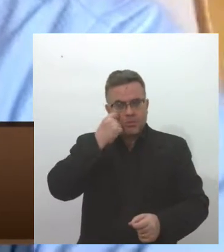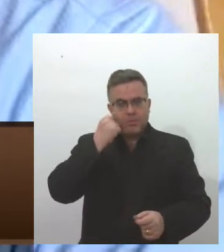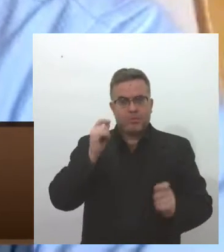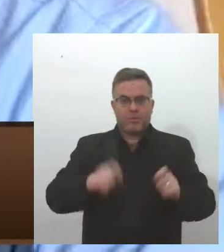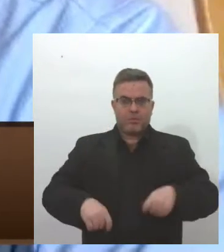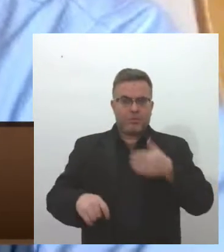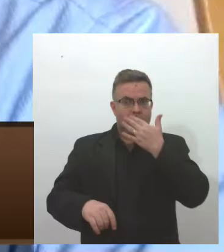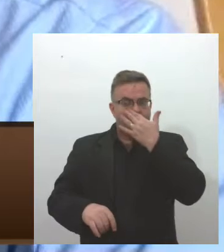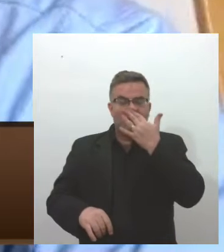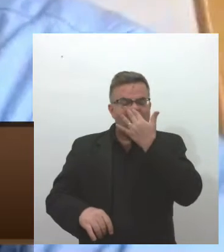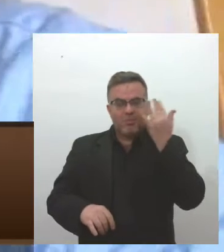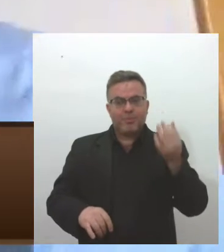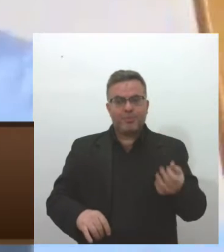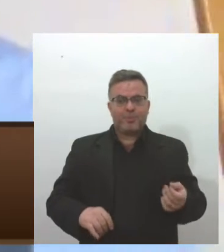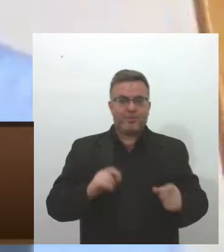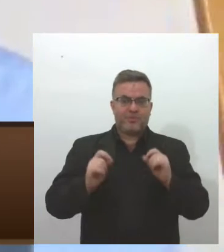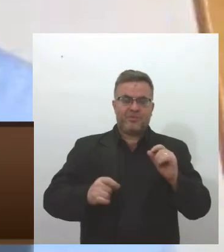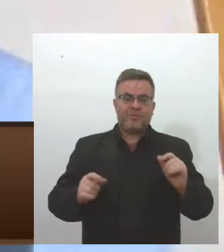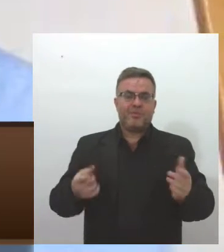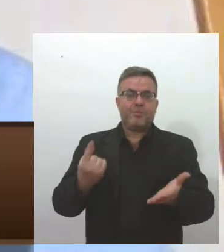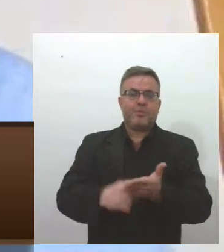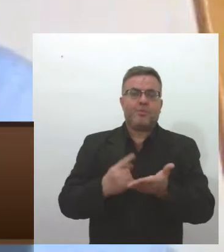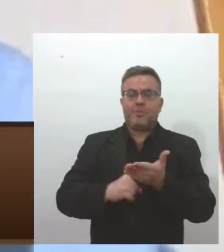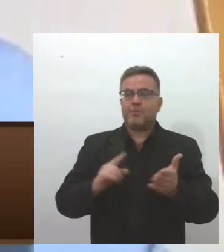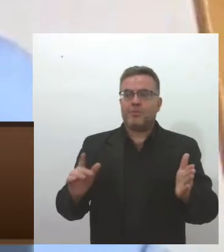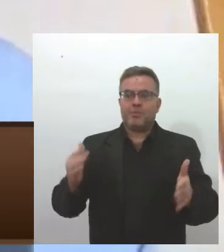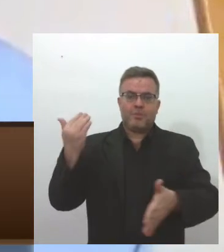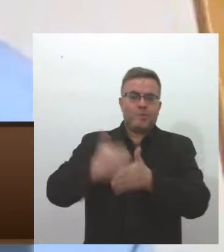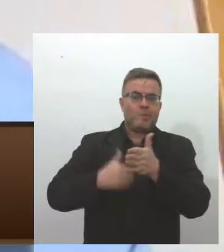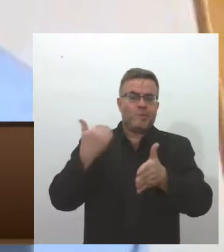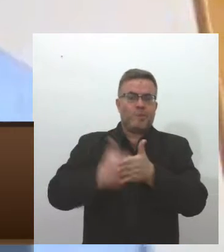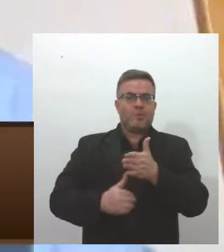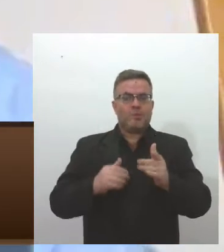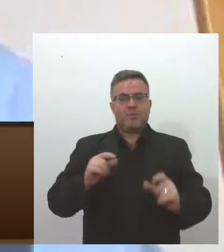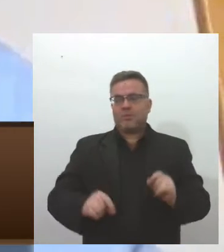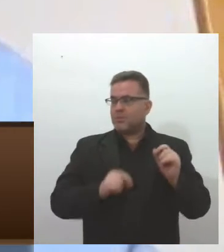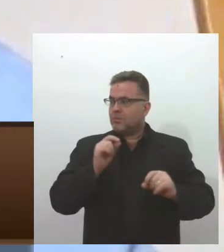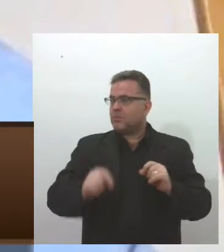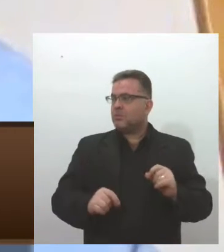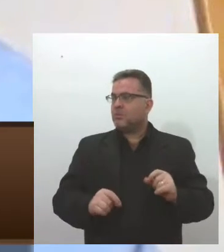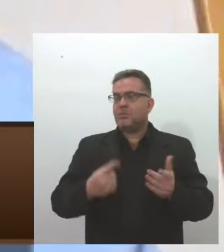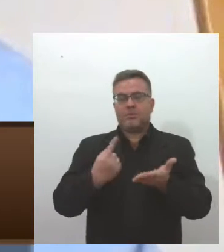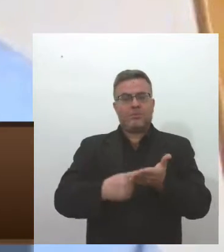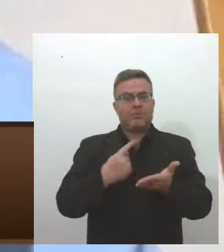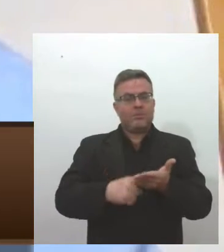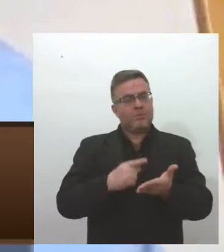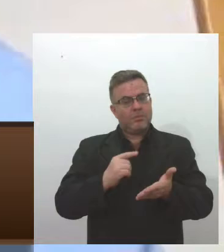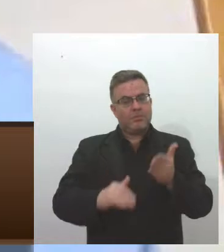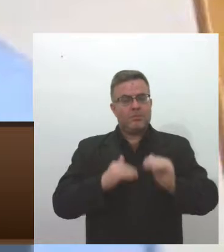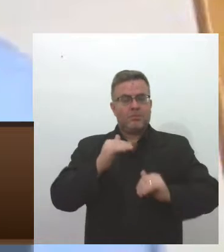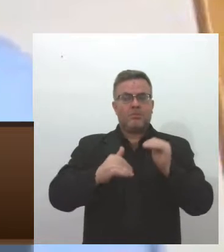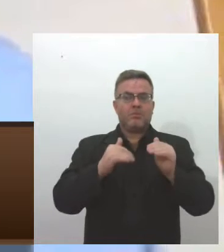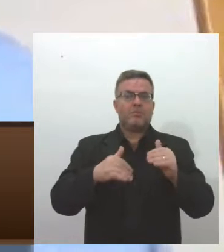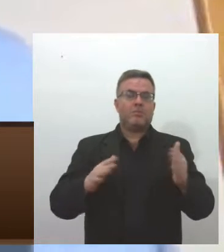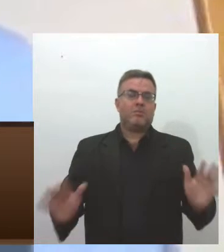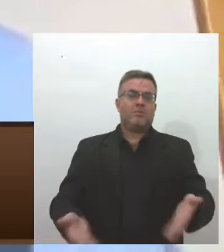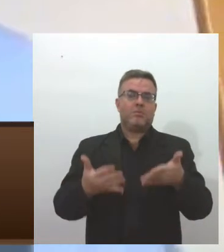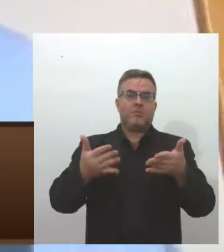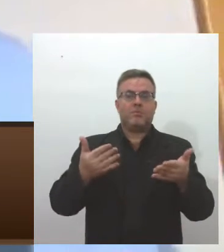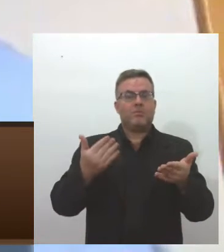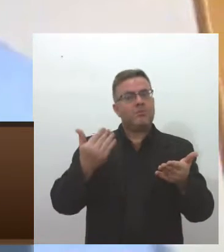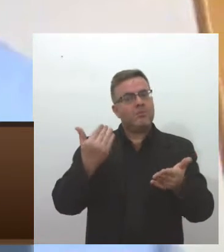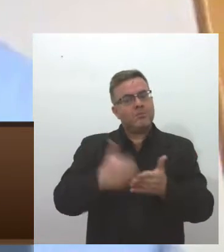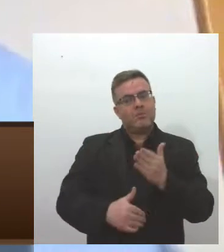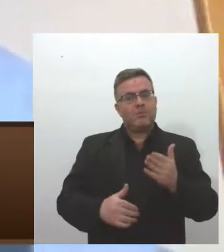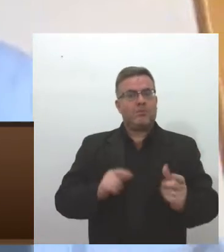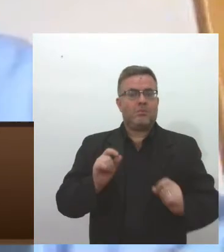fazer promoção. Nós estamos desenvolvendo algumas ações de promoção também com a